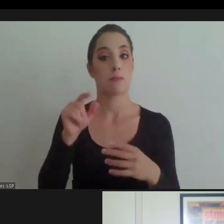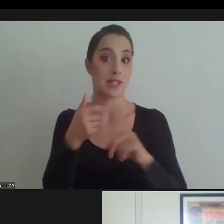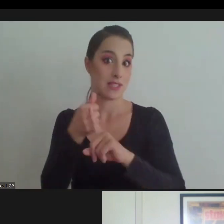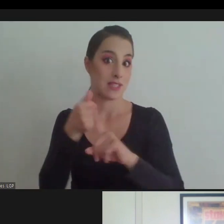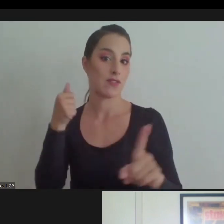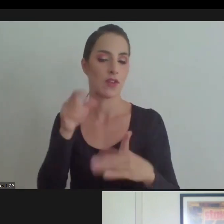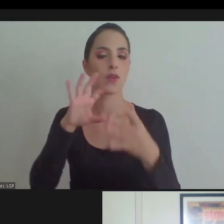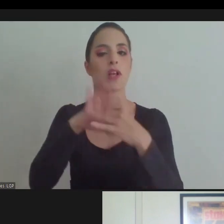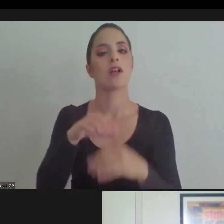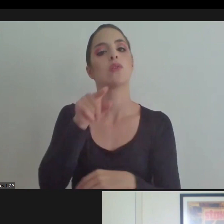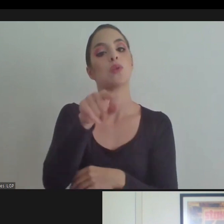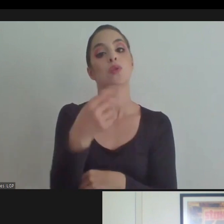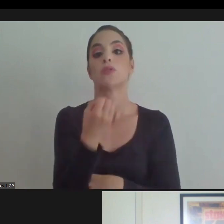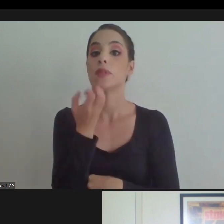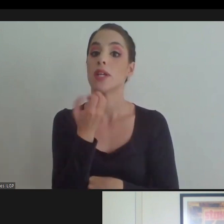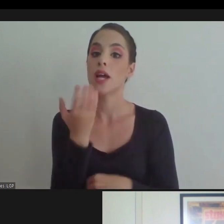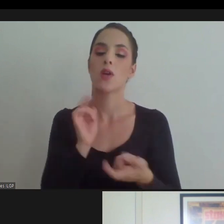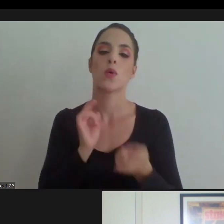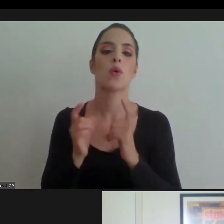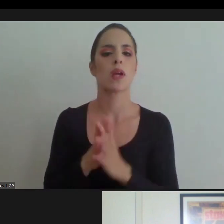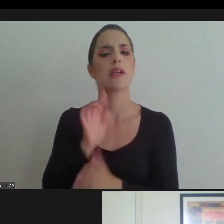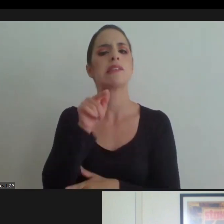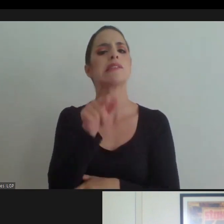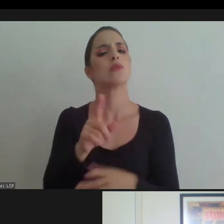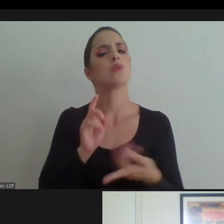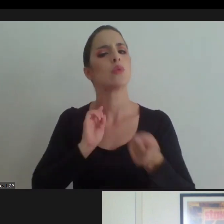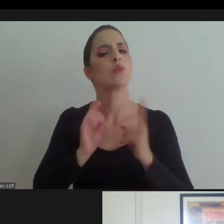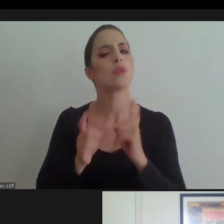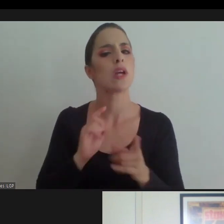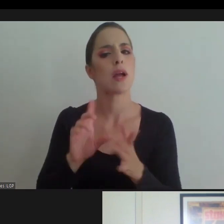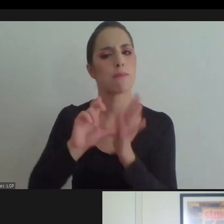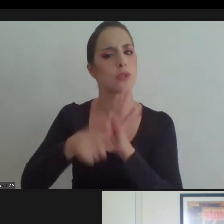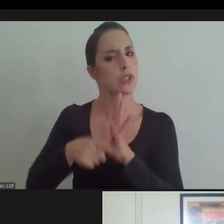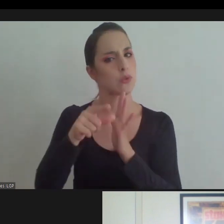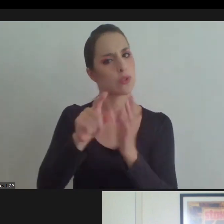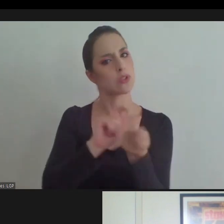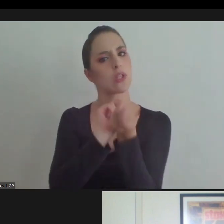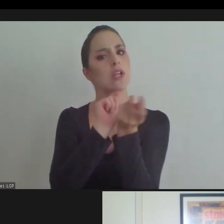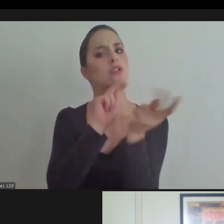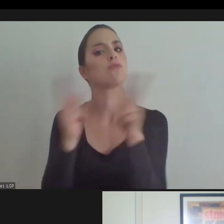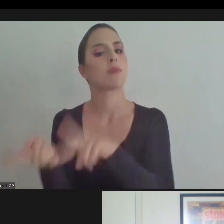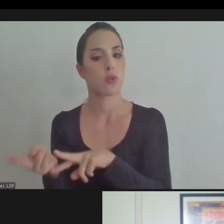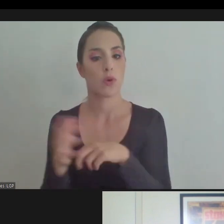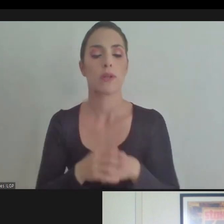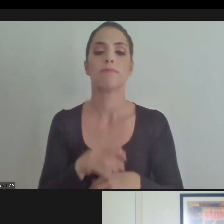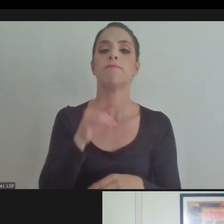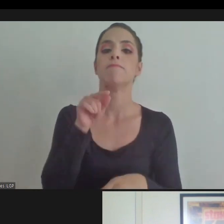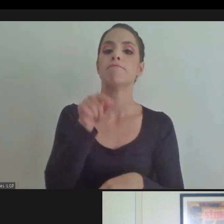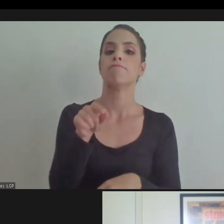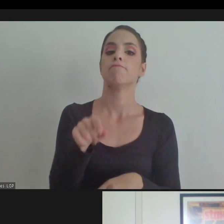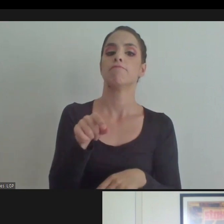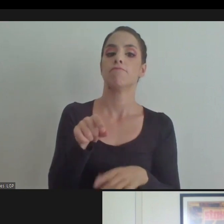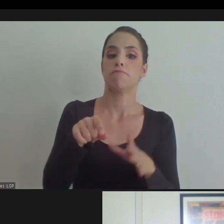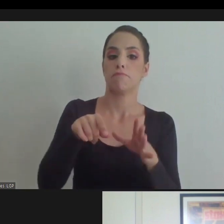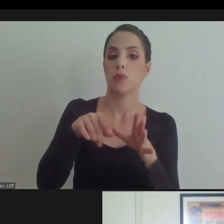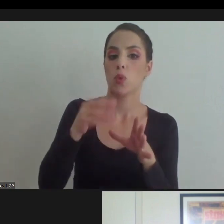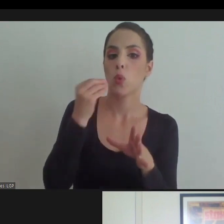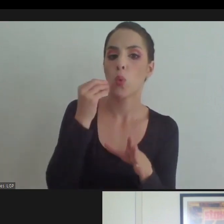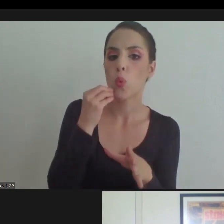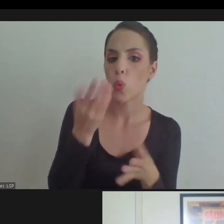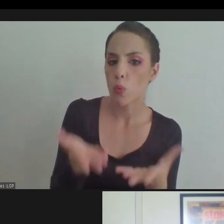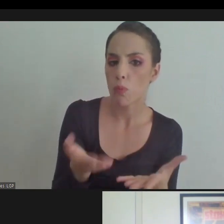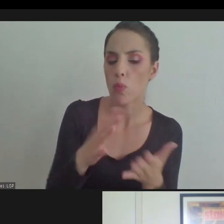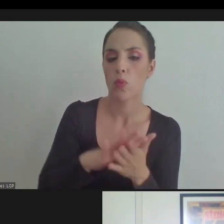nos explicar do que é que se trata este projeto transformador. O que é que esteve na sua gênese, de que